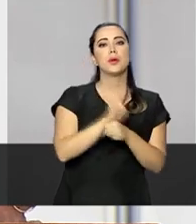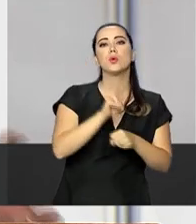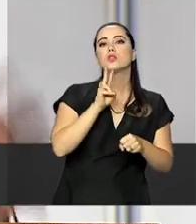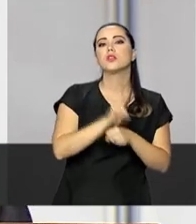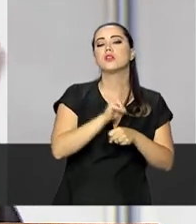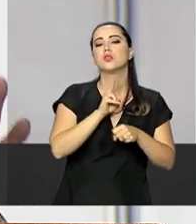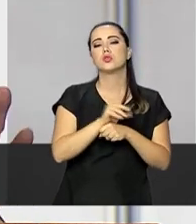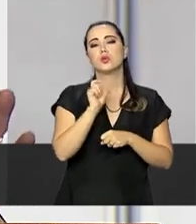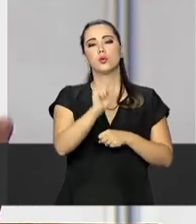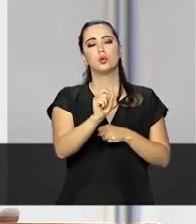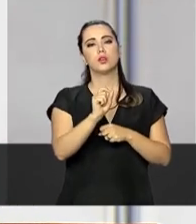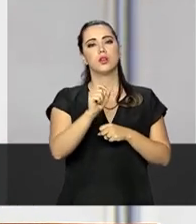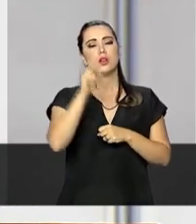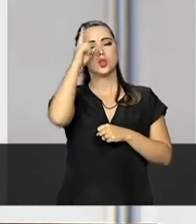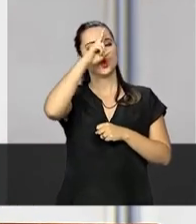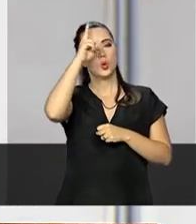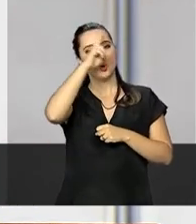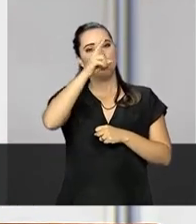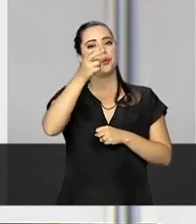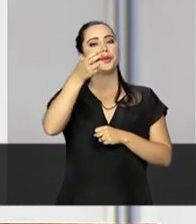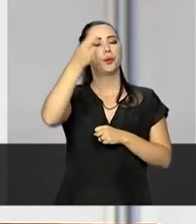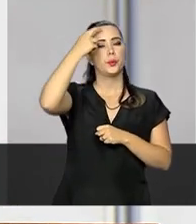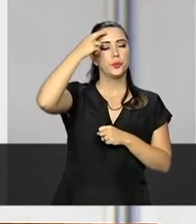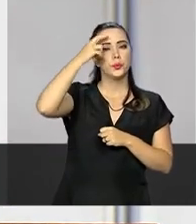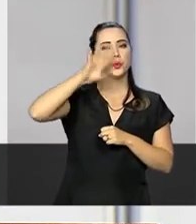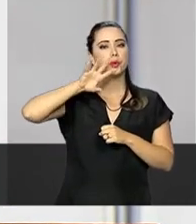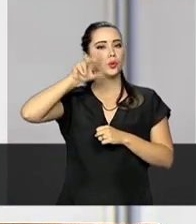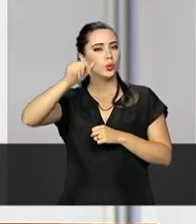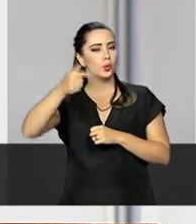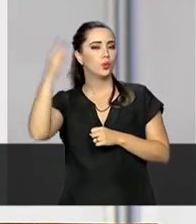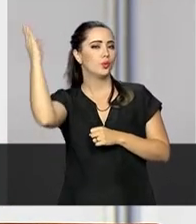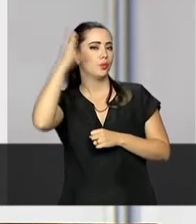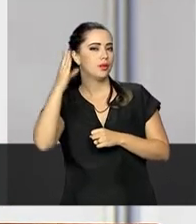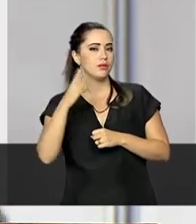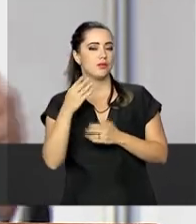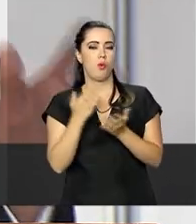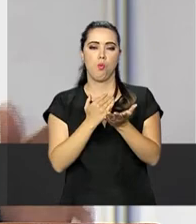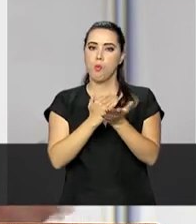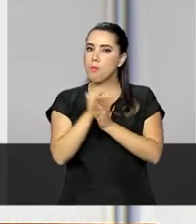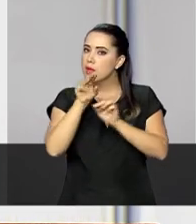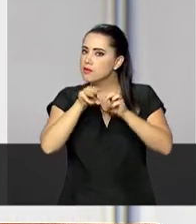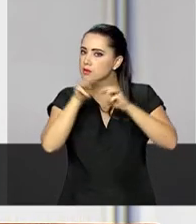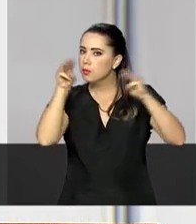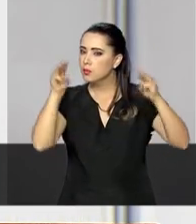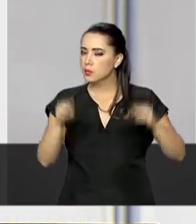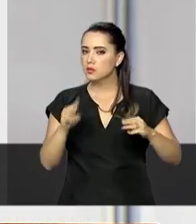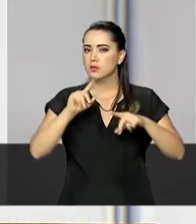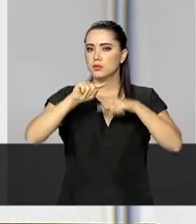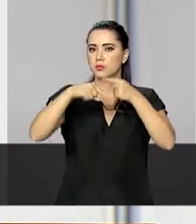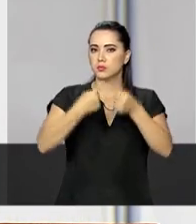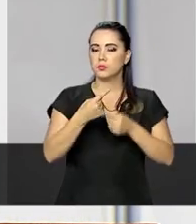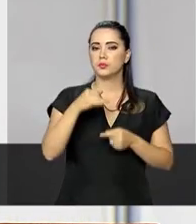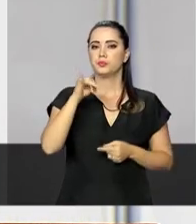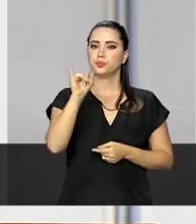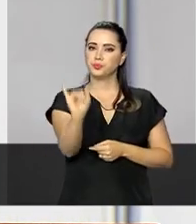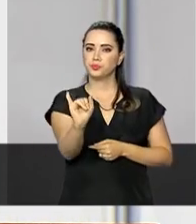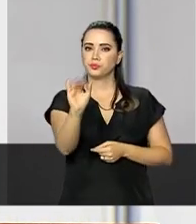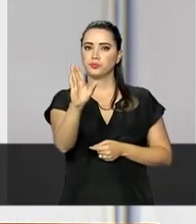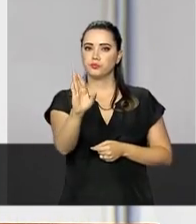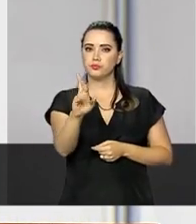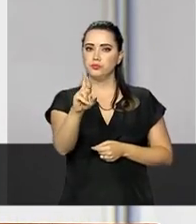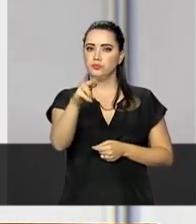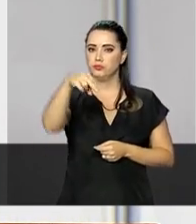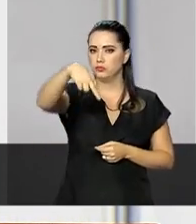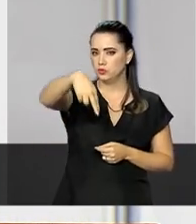a começar pelos museus porque o ibram ao depois transformado em abran na